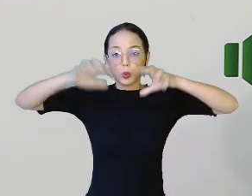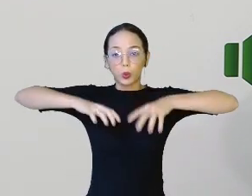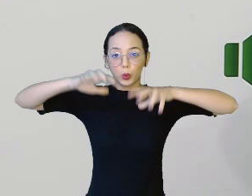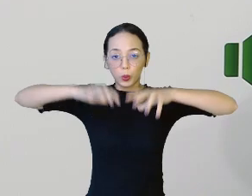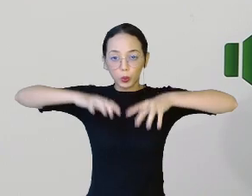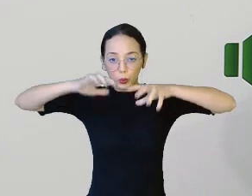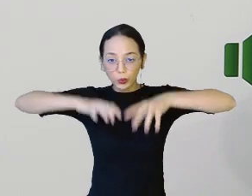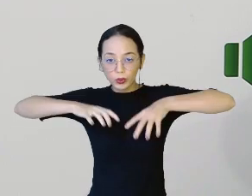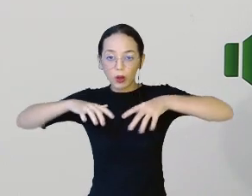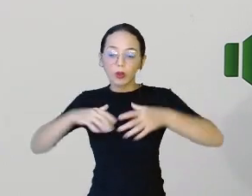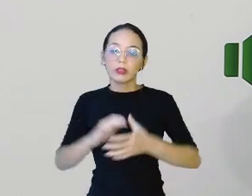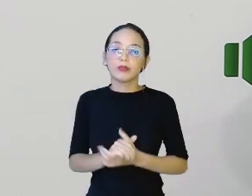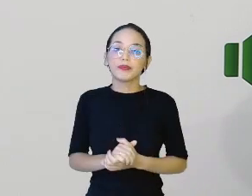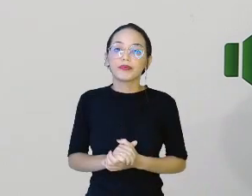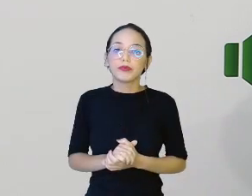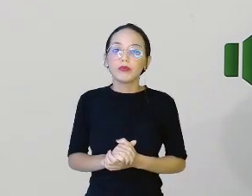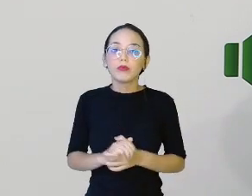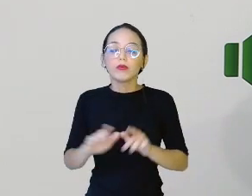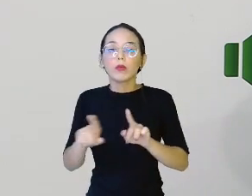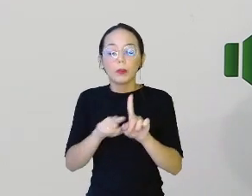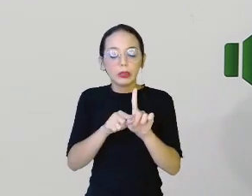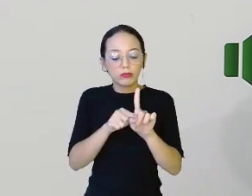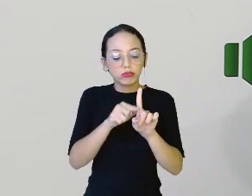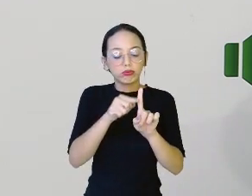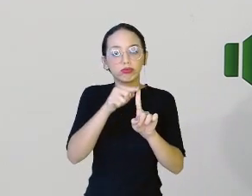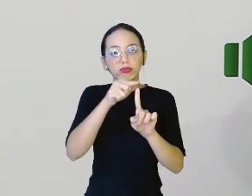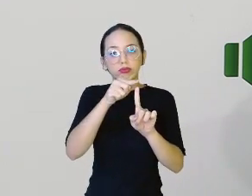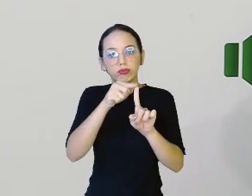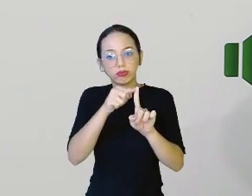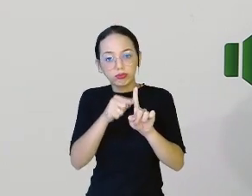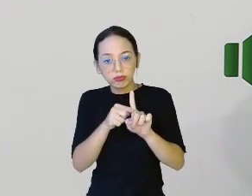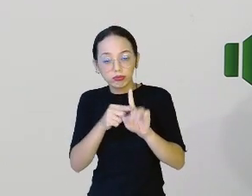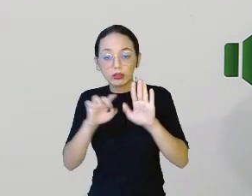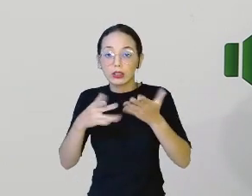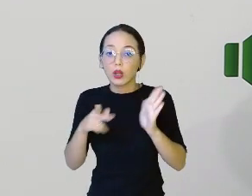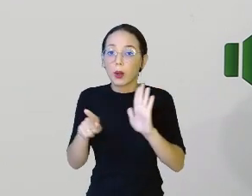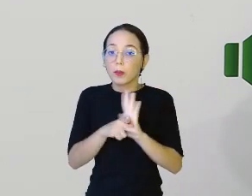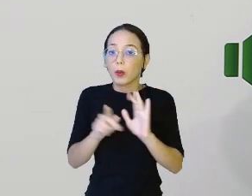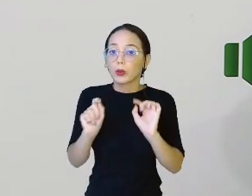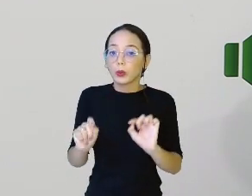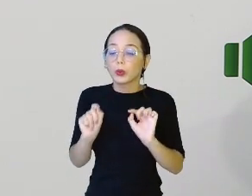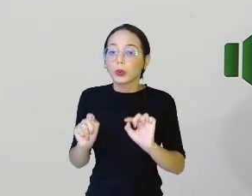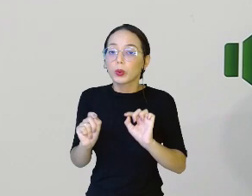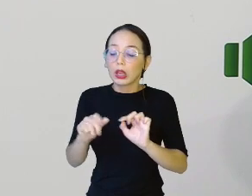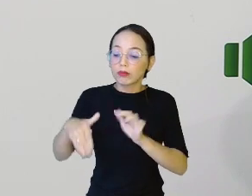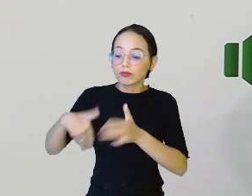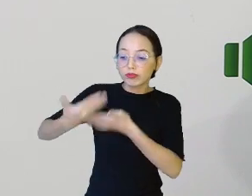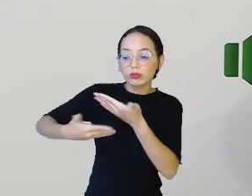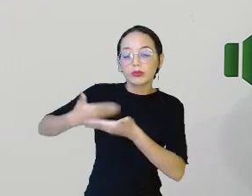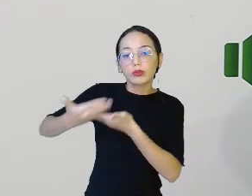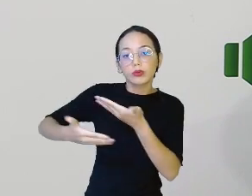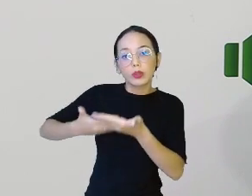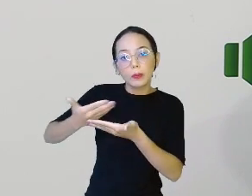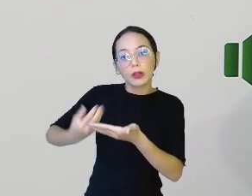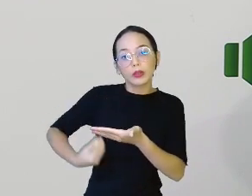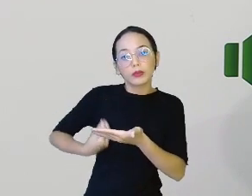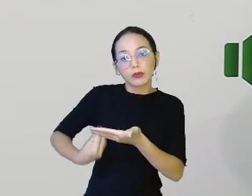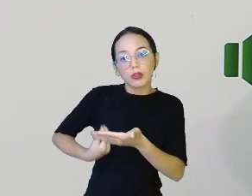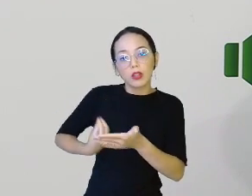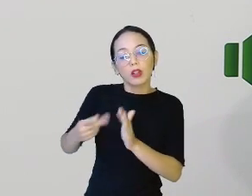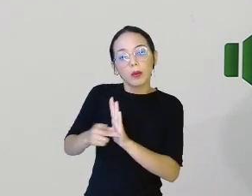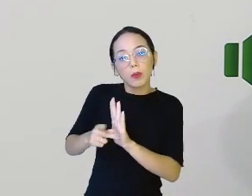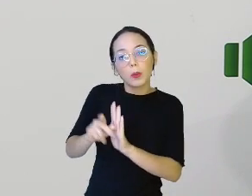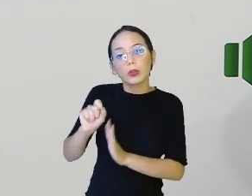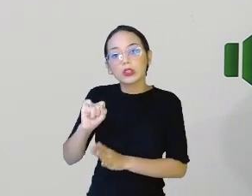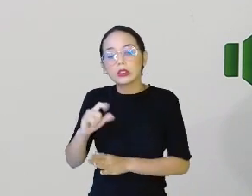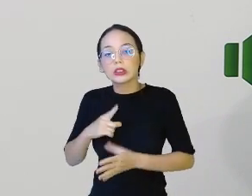bastante, a questão da temperatura também, então é propício para o desenvolvimento da vida.